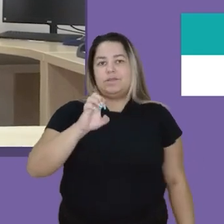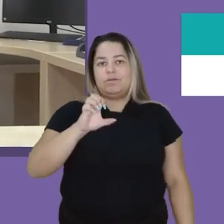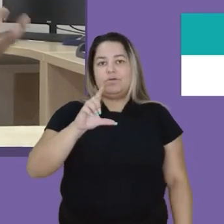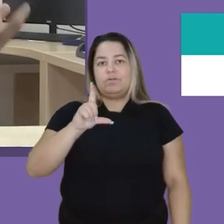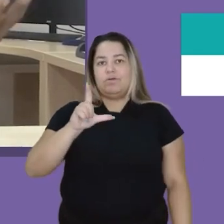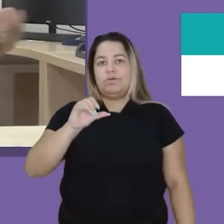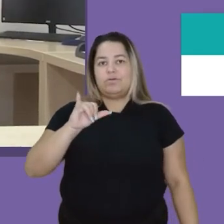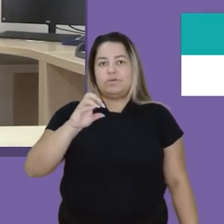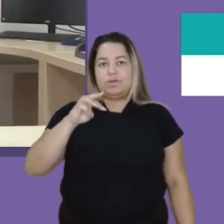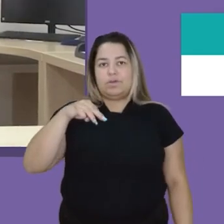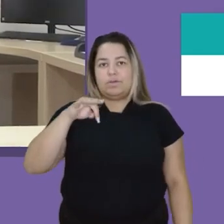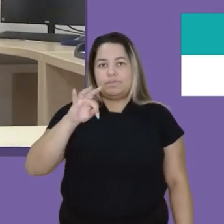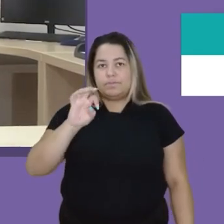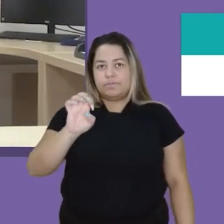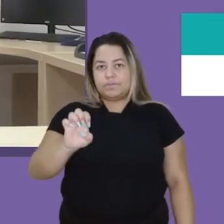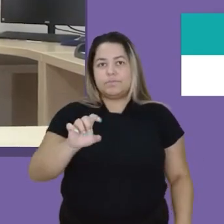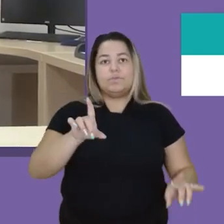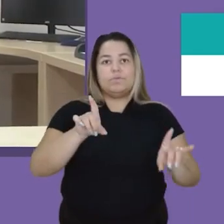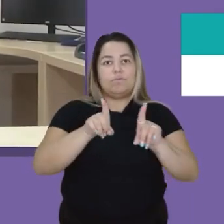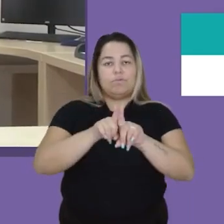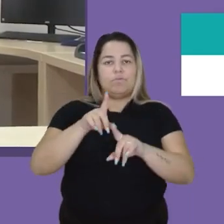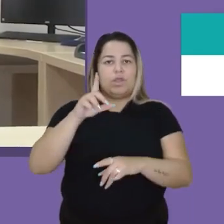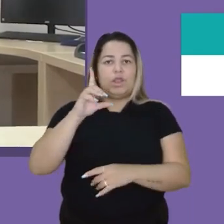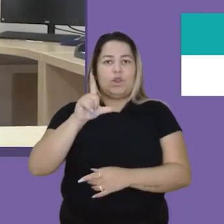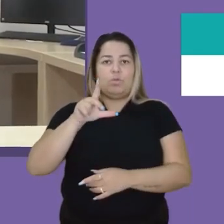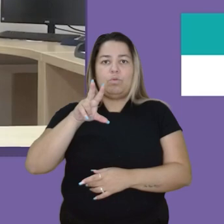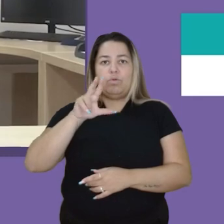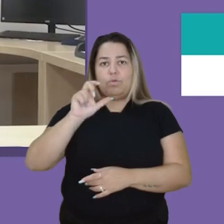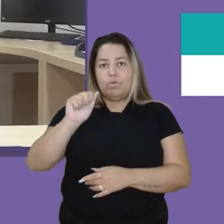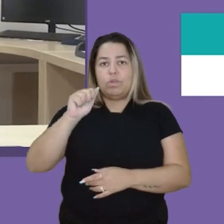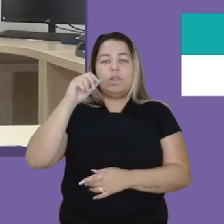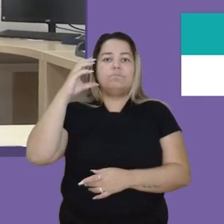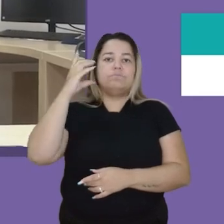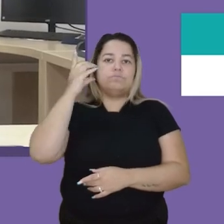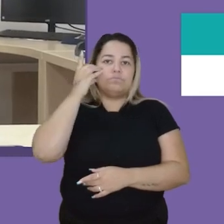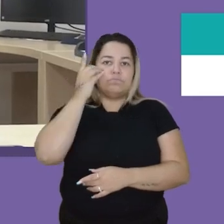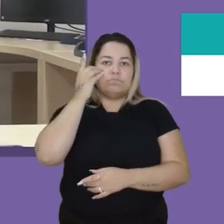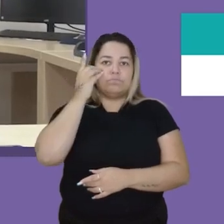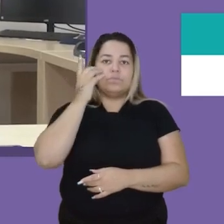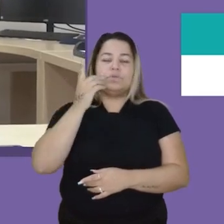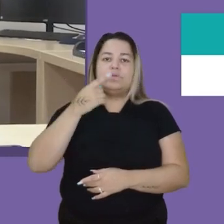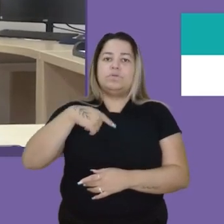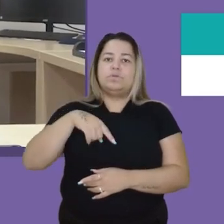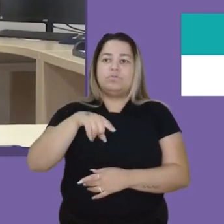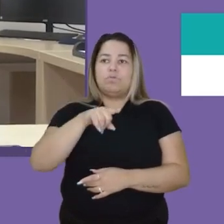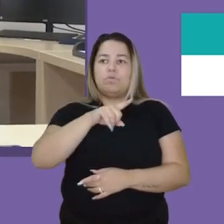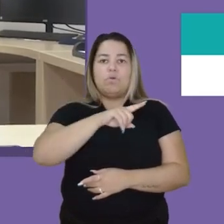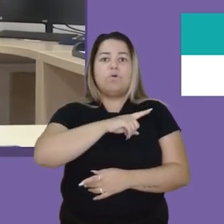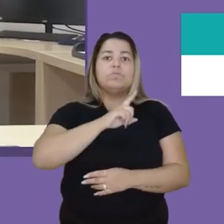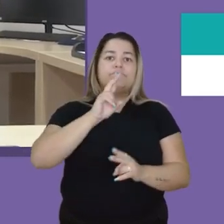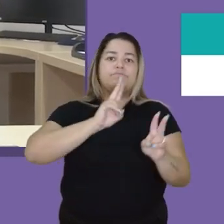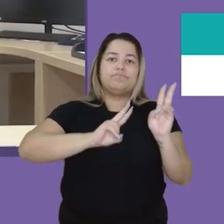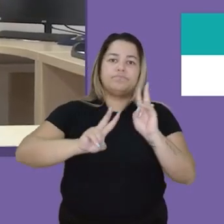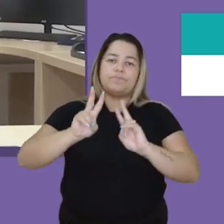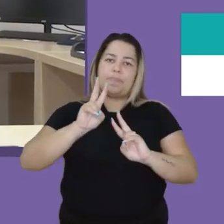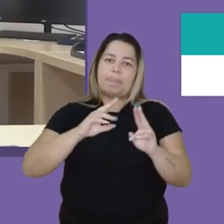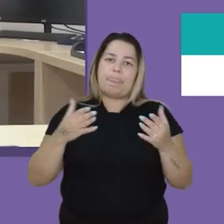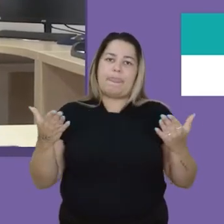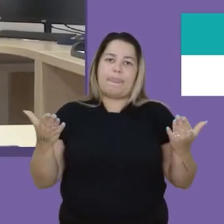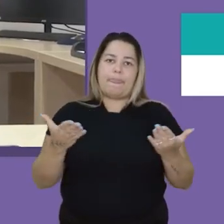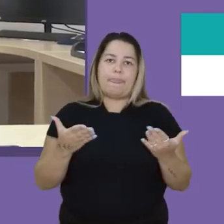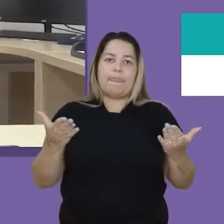Nós tivemos até ganhos com Lula, Dilma, mas o que nós estamos vendo hoje é